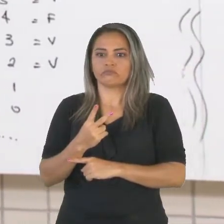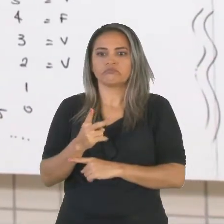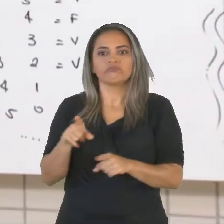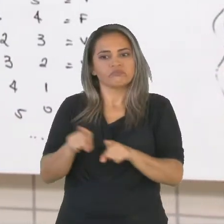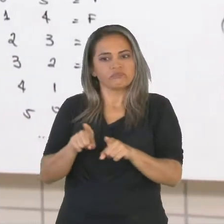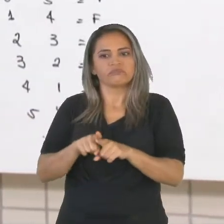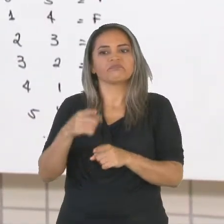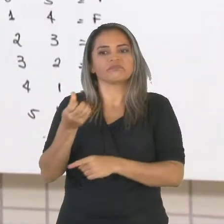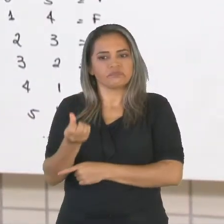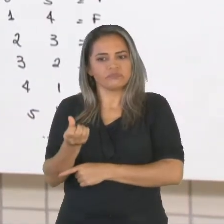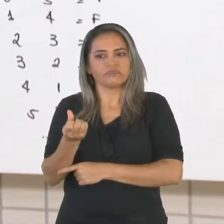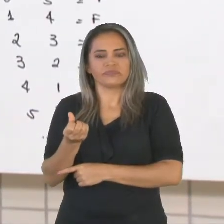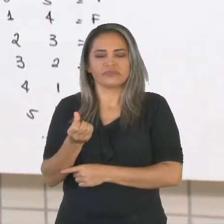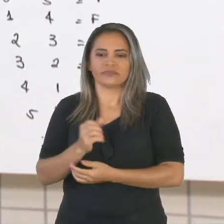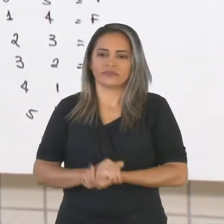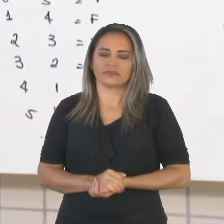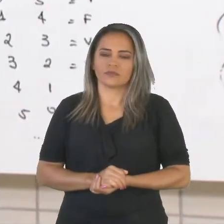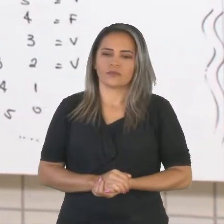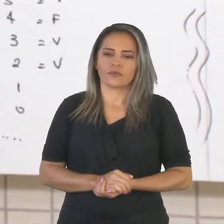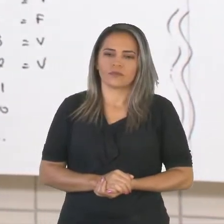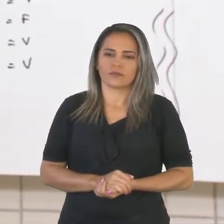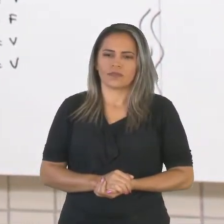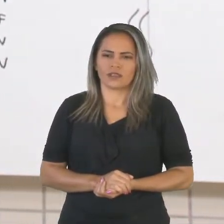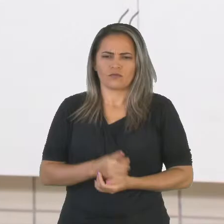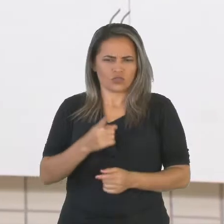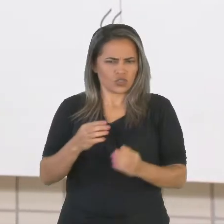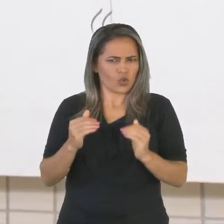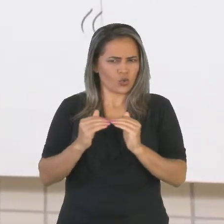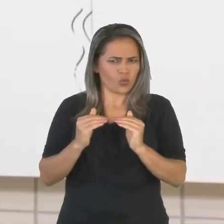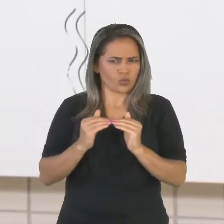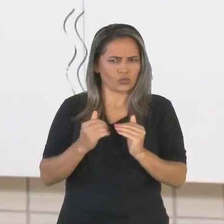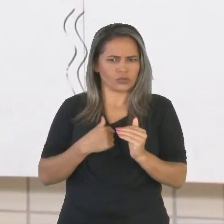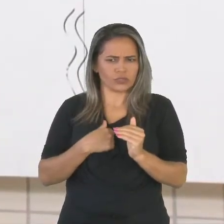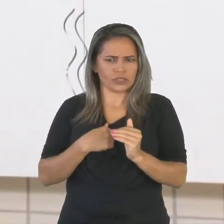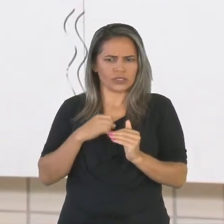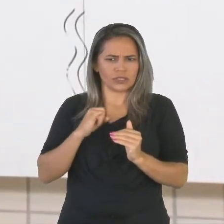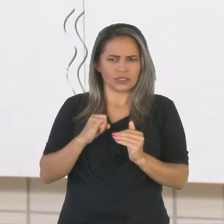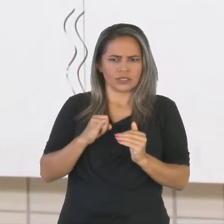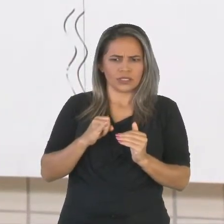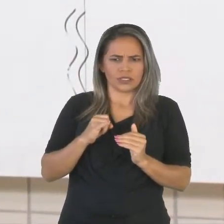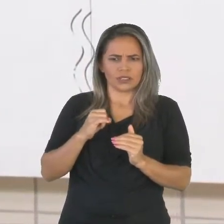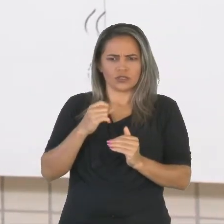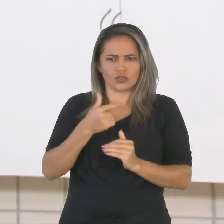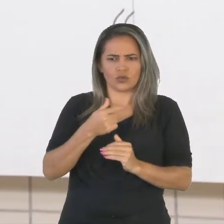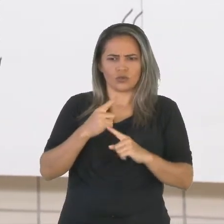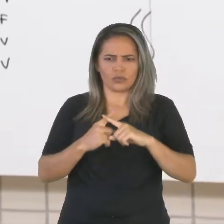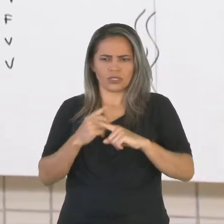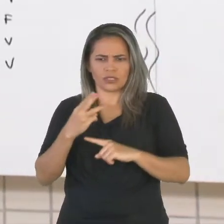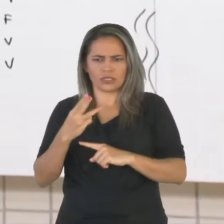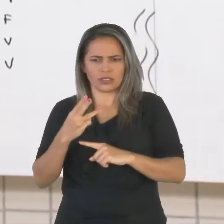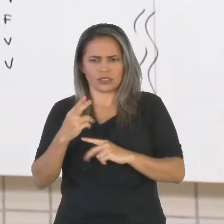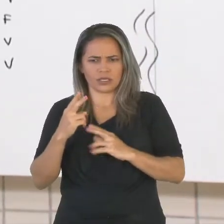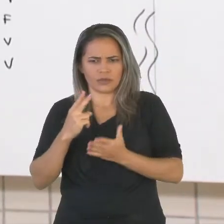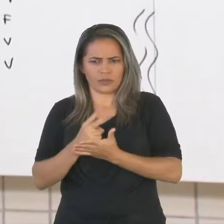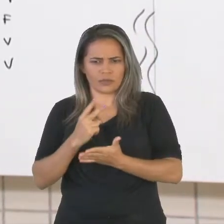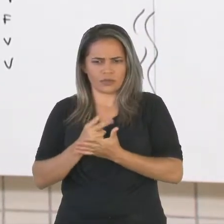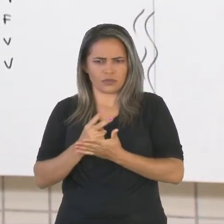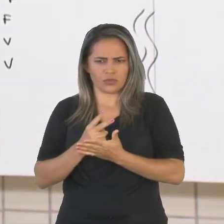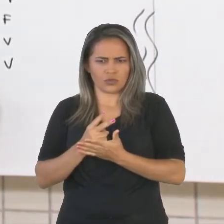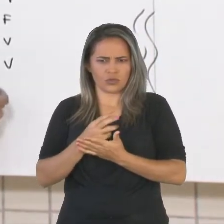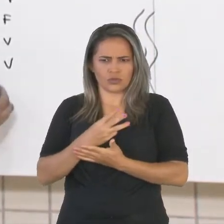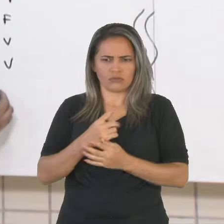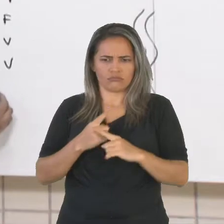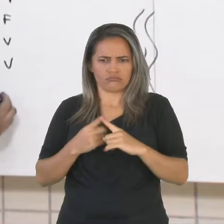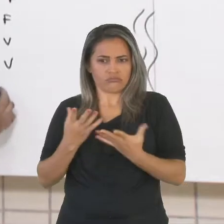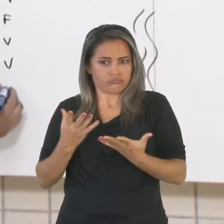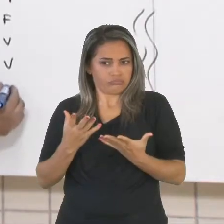também é 6. Não é isso? Mas você concorda comigo que somar 2 mais 3 ou 3 mais 2 é a mesma coisa? Bom,